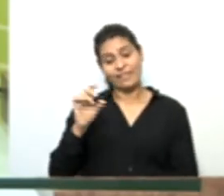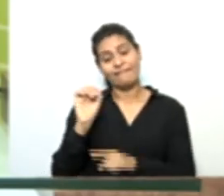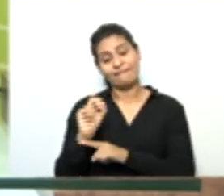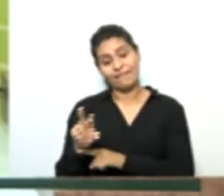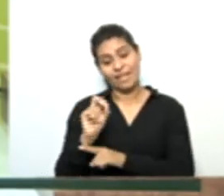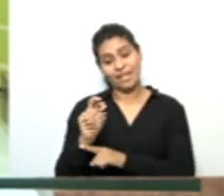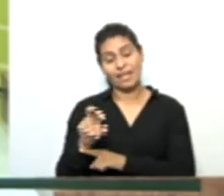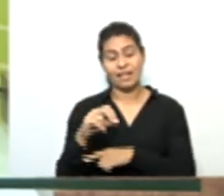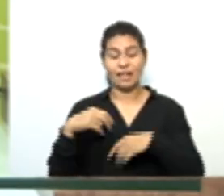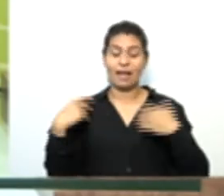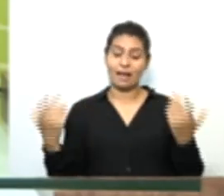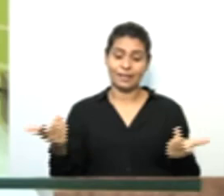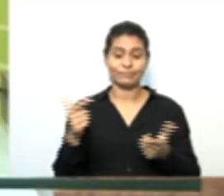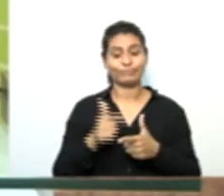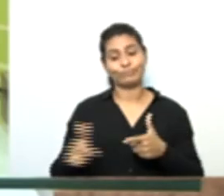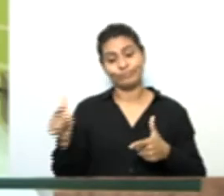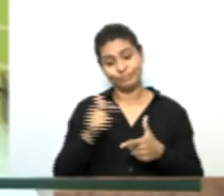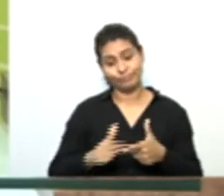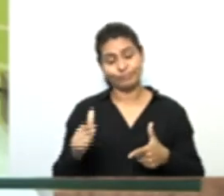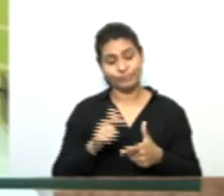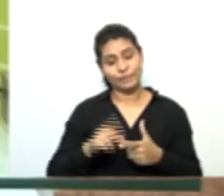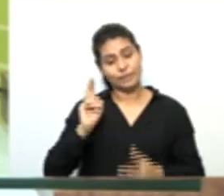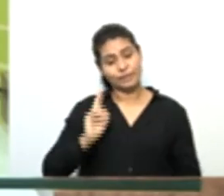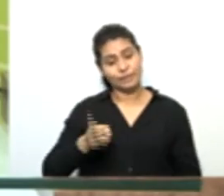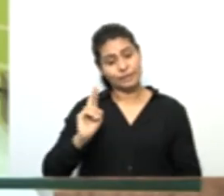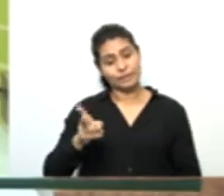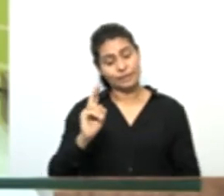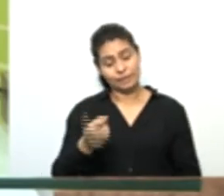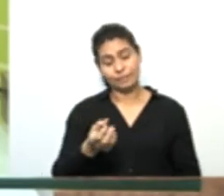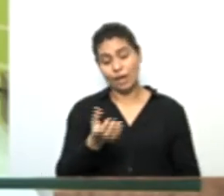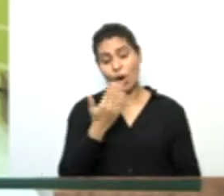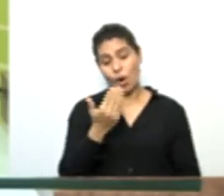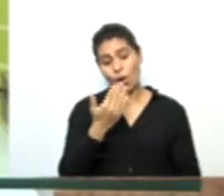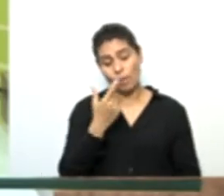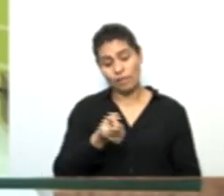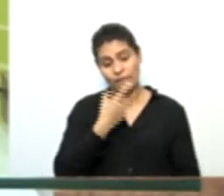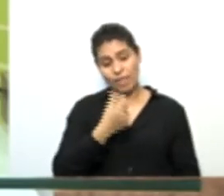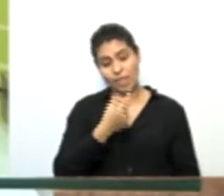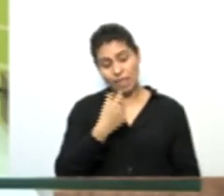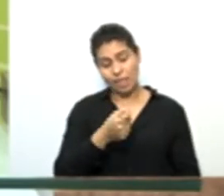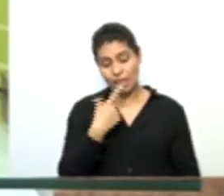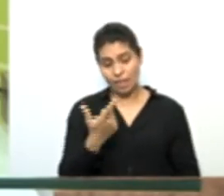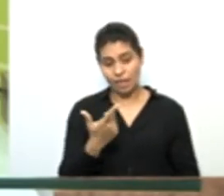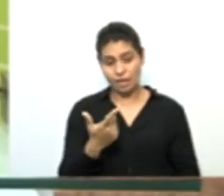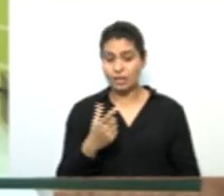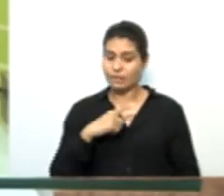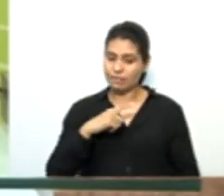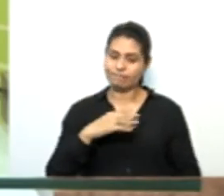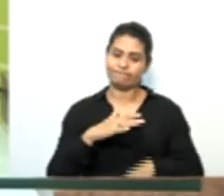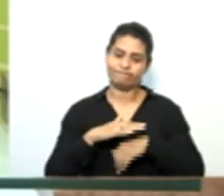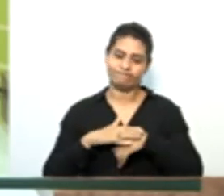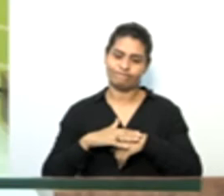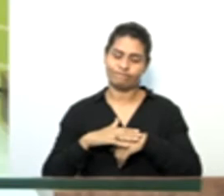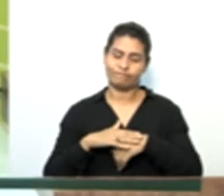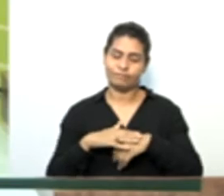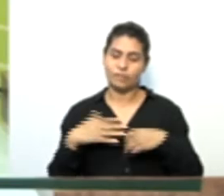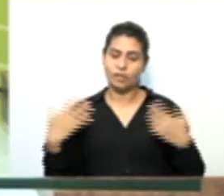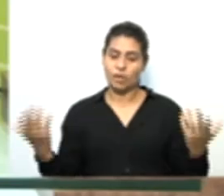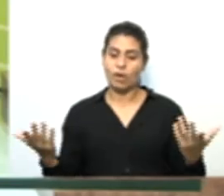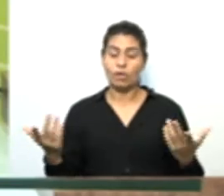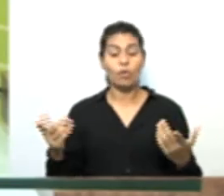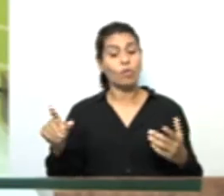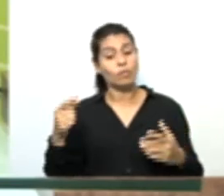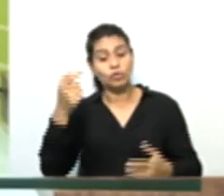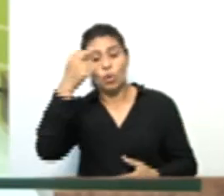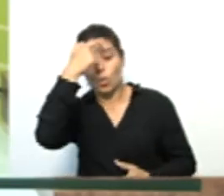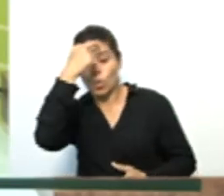veneno, aí é um problema, porque você vai estar comendo veneno, vai estar criando uma doença. Então, é uma questão